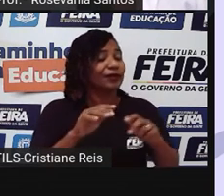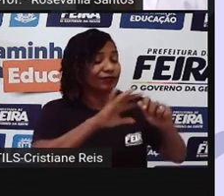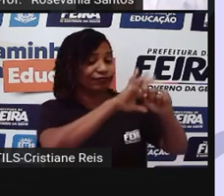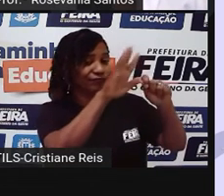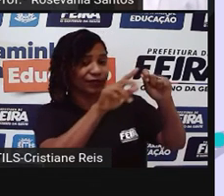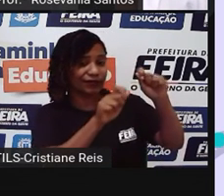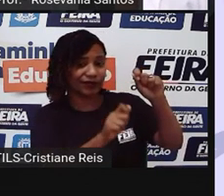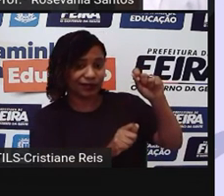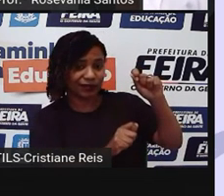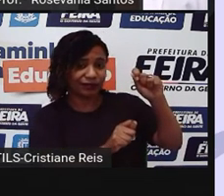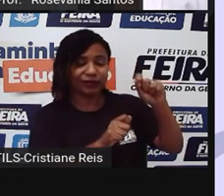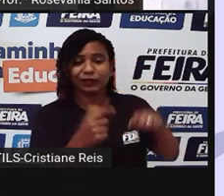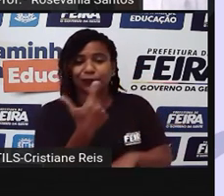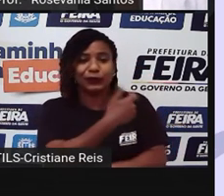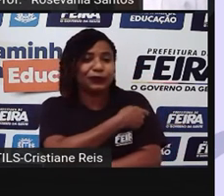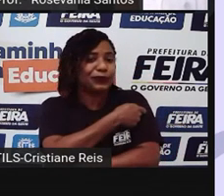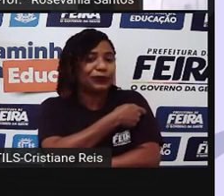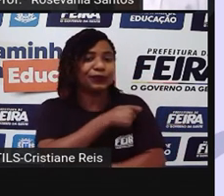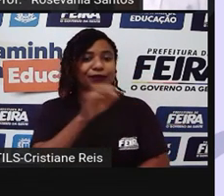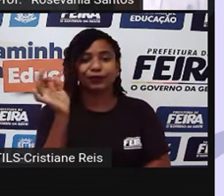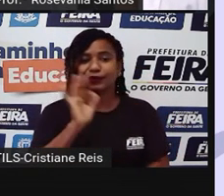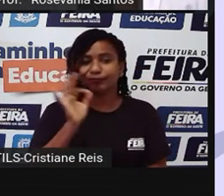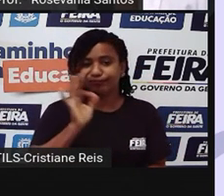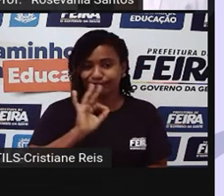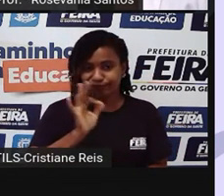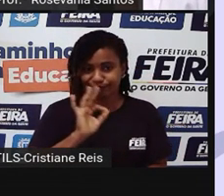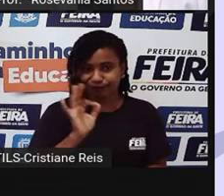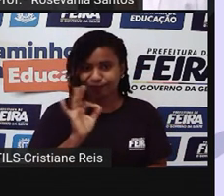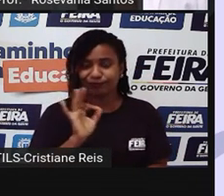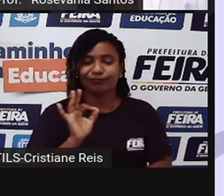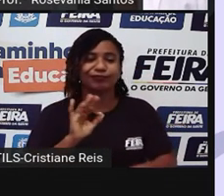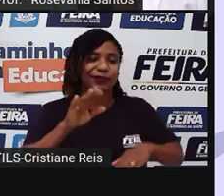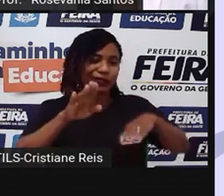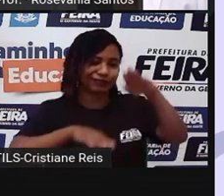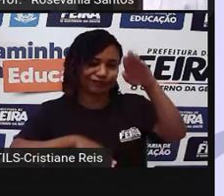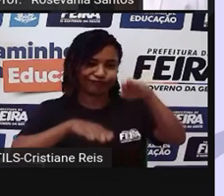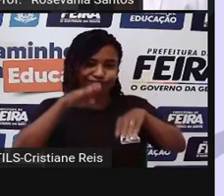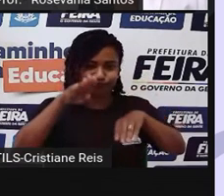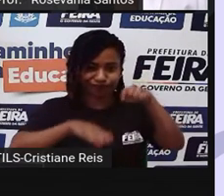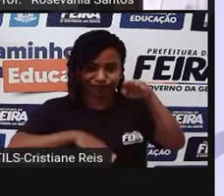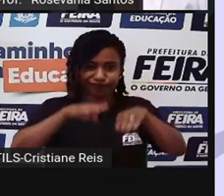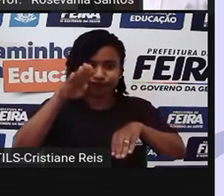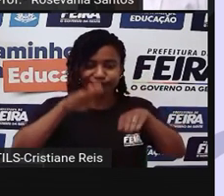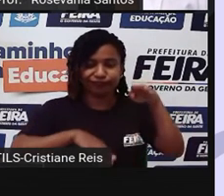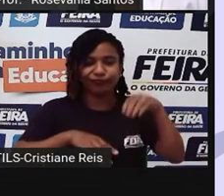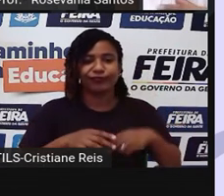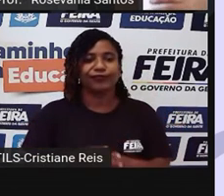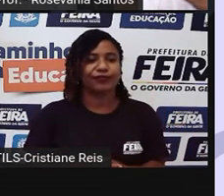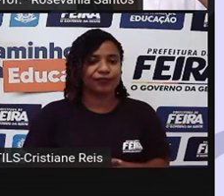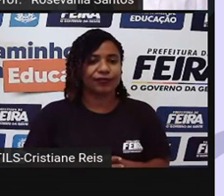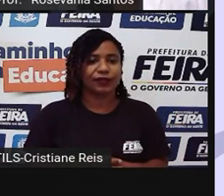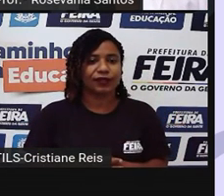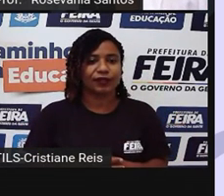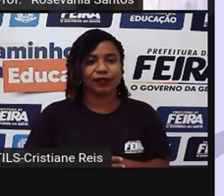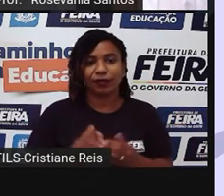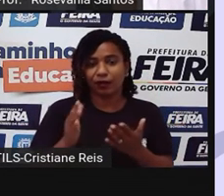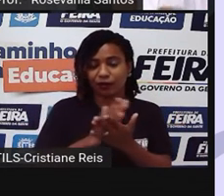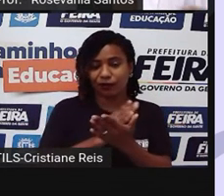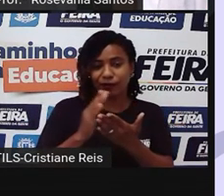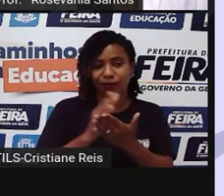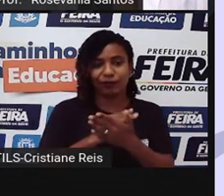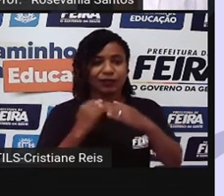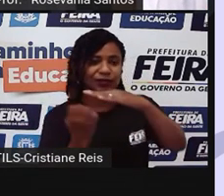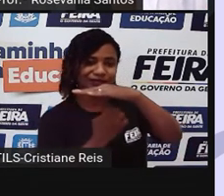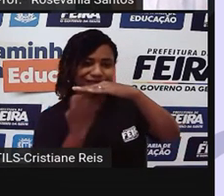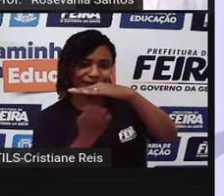dose nenhuma. Então a gente tem esses, né, essas disparidades, algumas empresas são extremamente